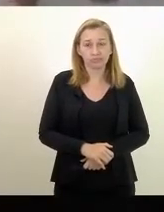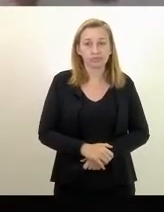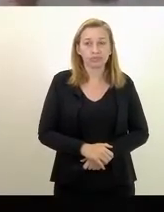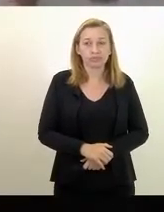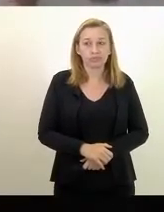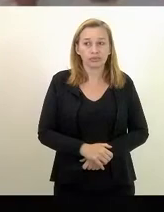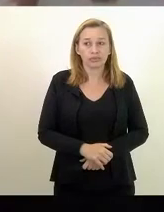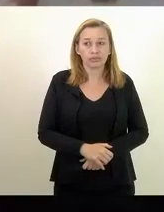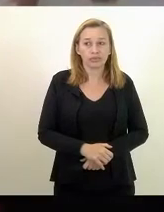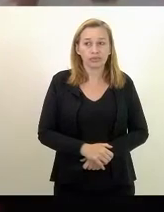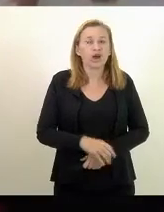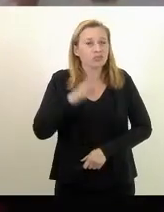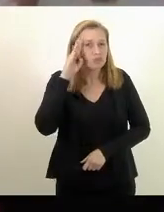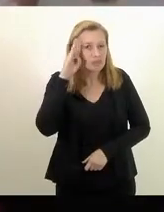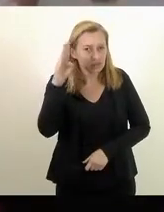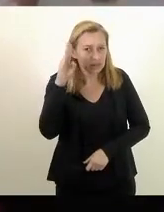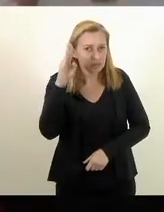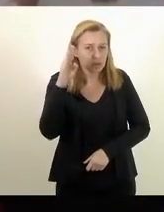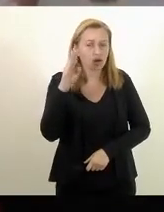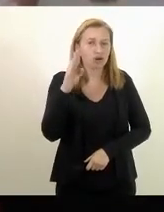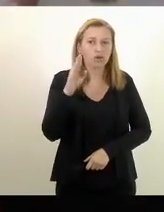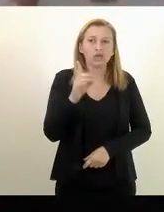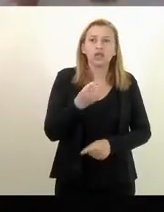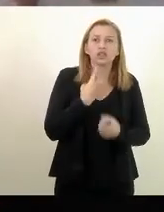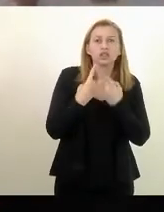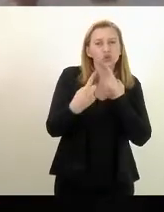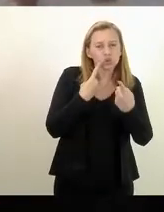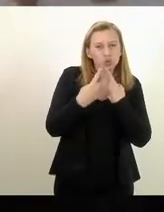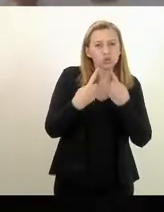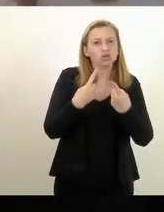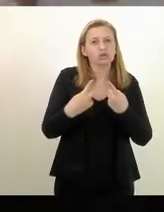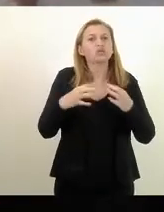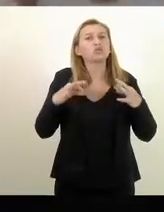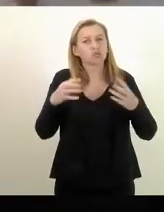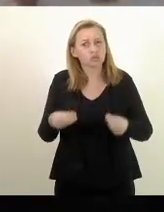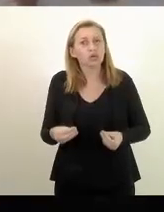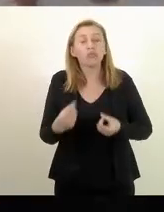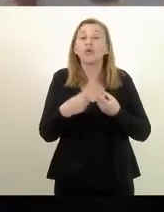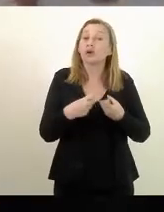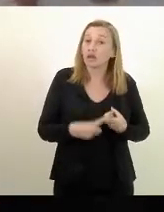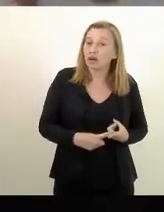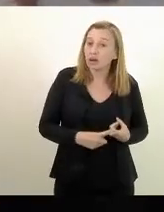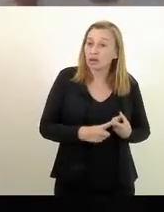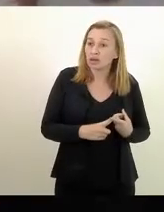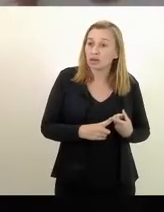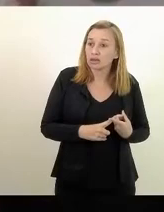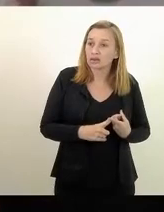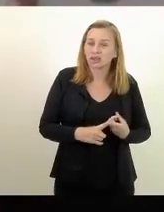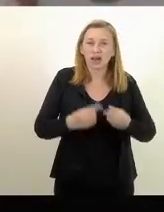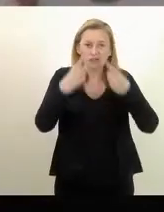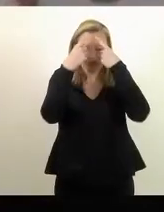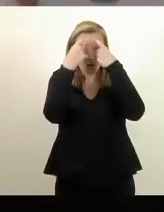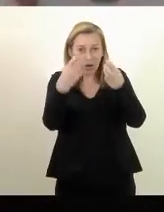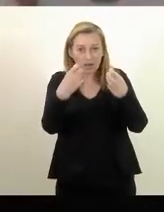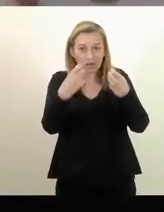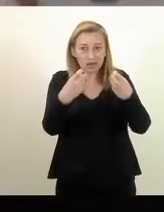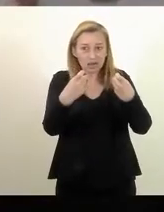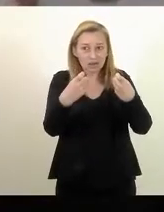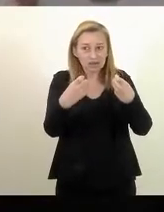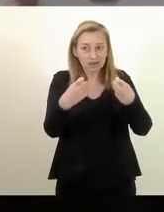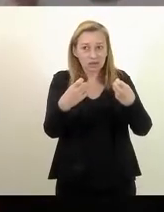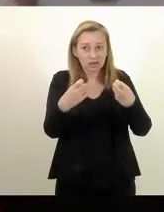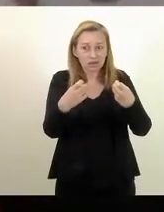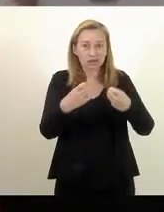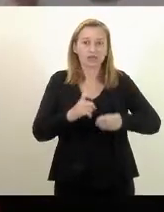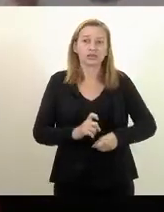é fundamental que a gente discuta isso porque as violências elas